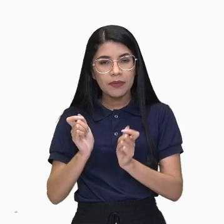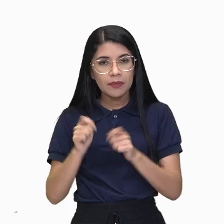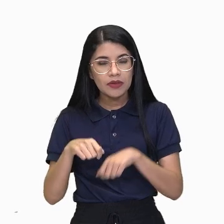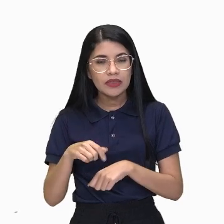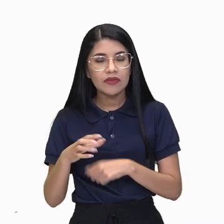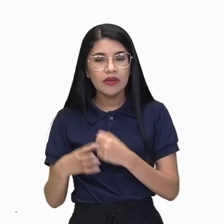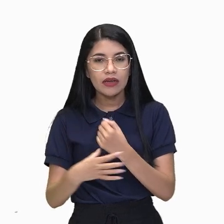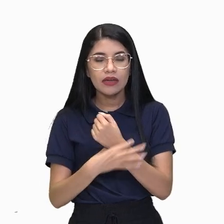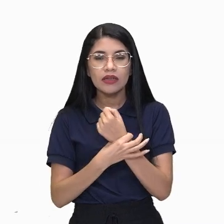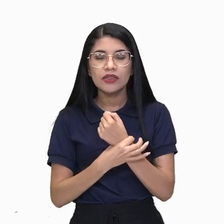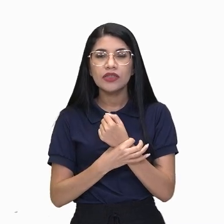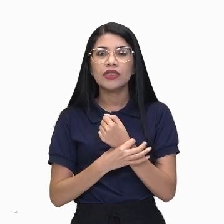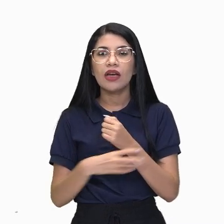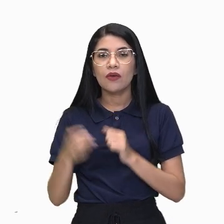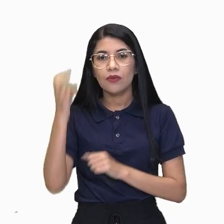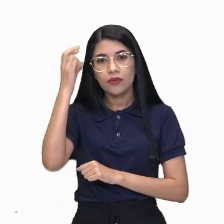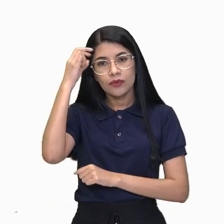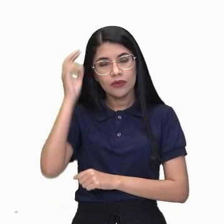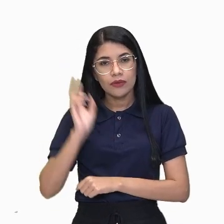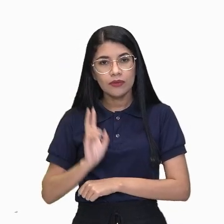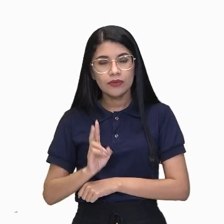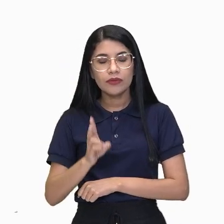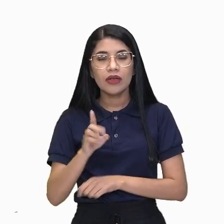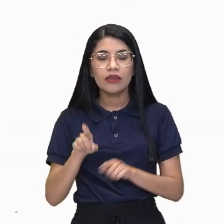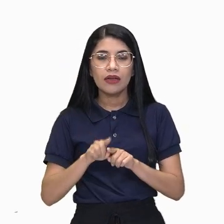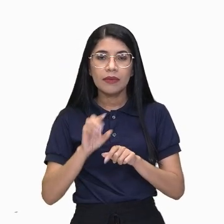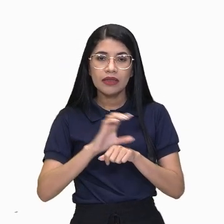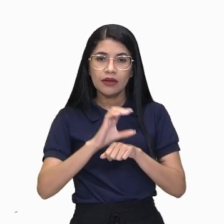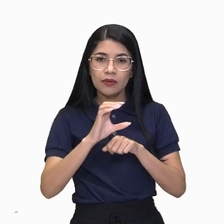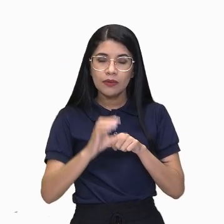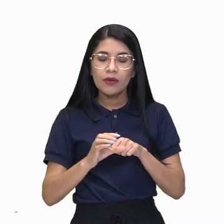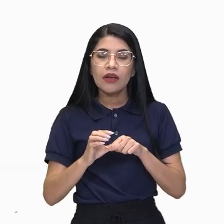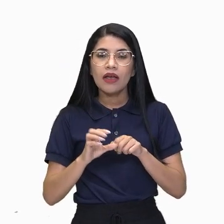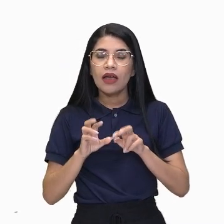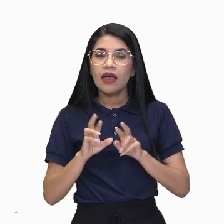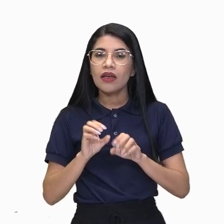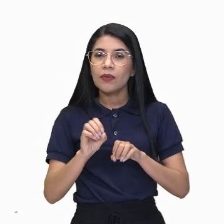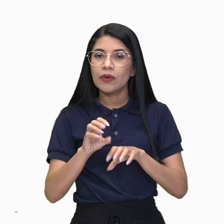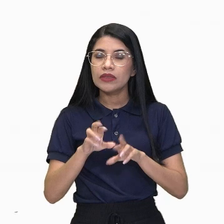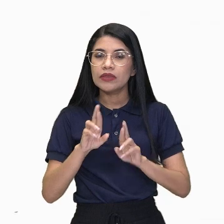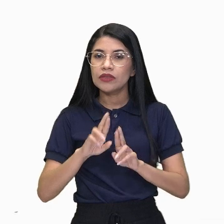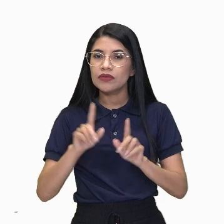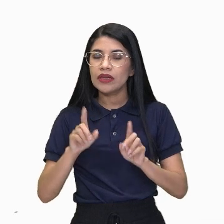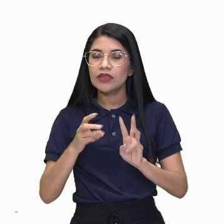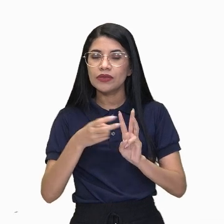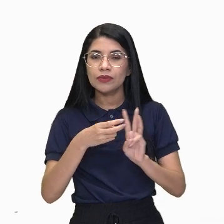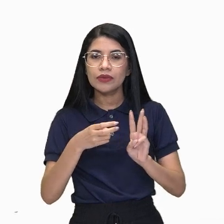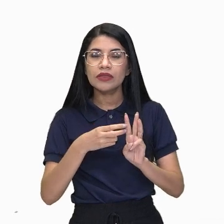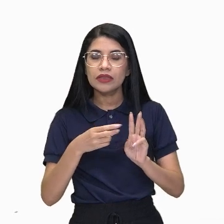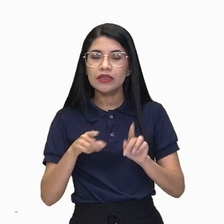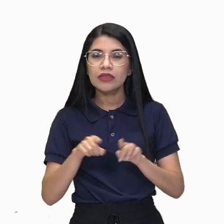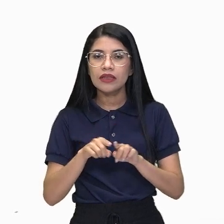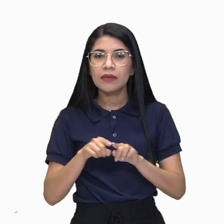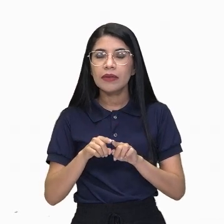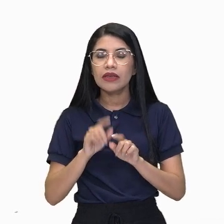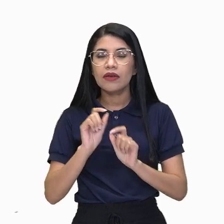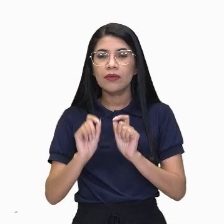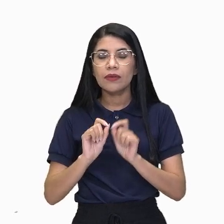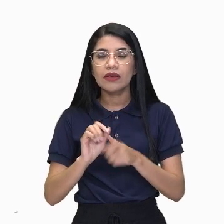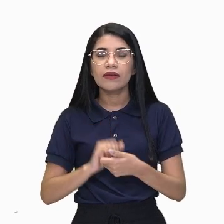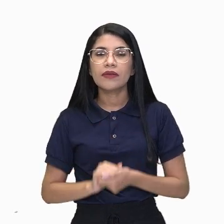está garantido na própria Constituição, né? Que a educação diferenciada dos indígenas leva aí, uma das questões é a